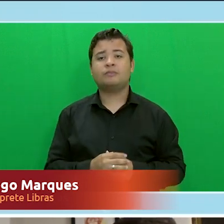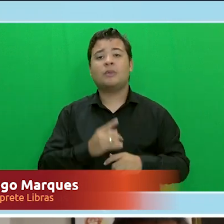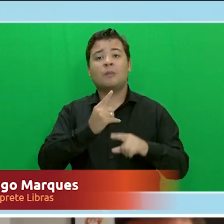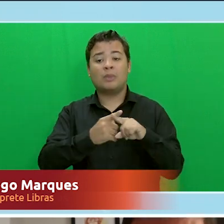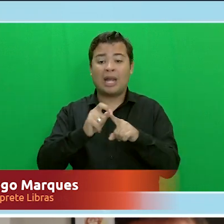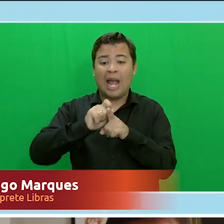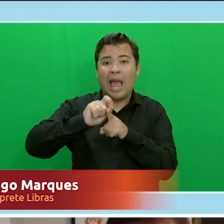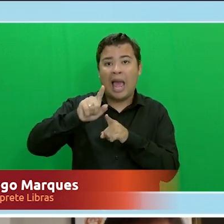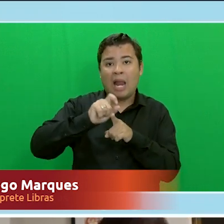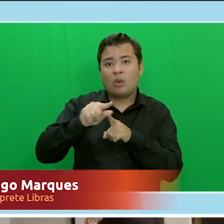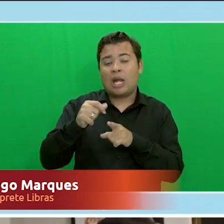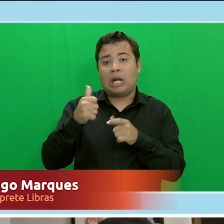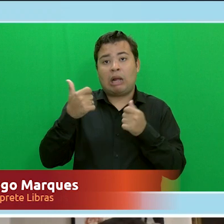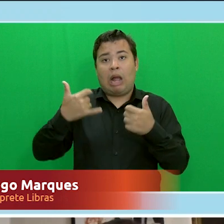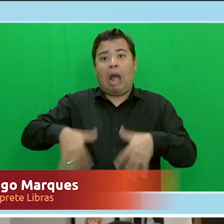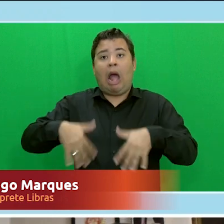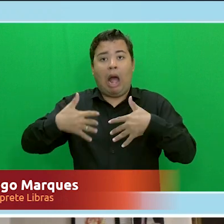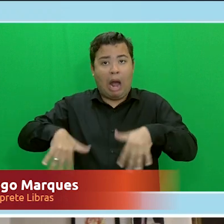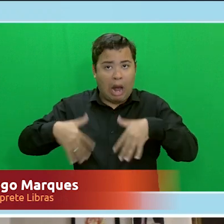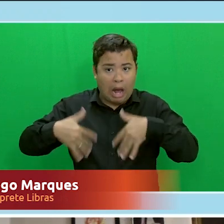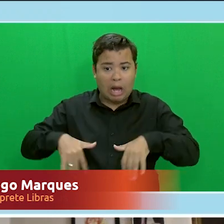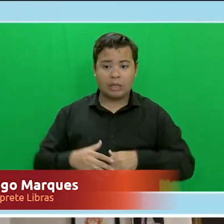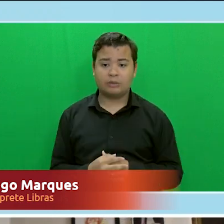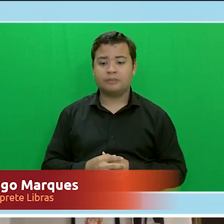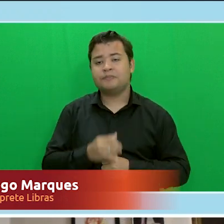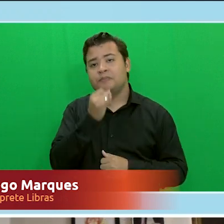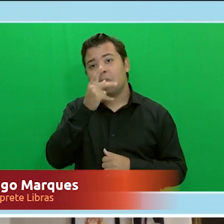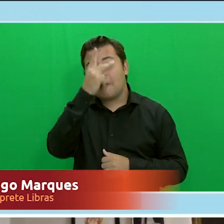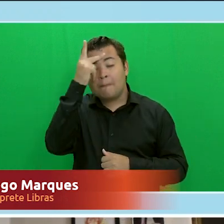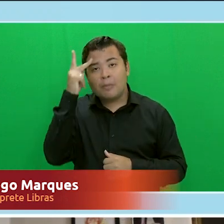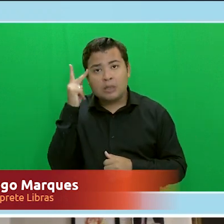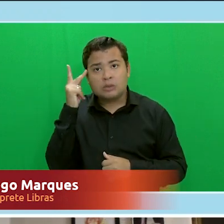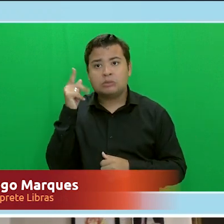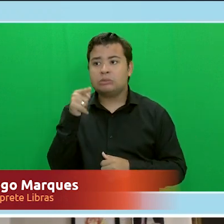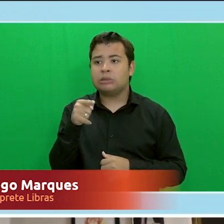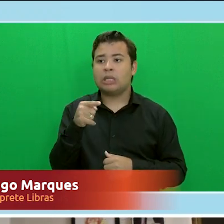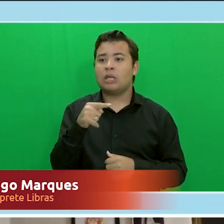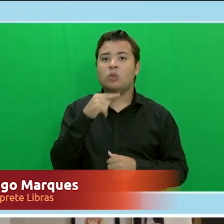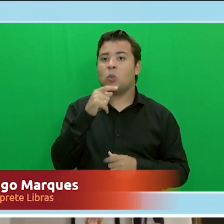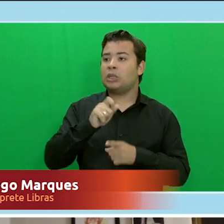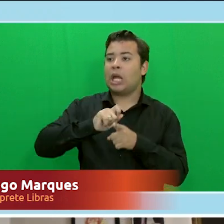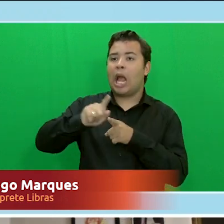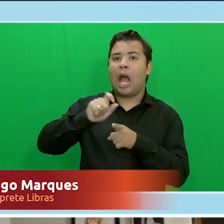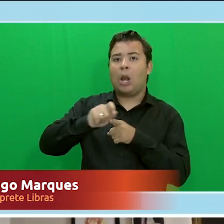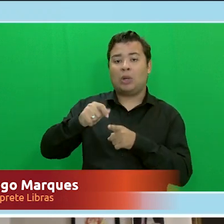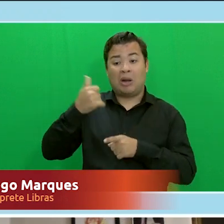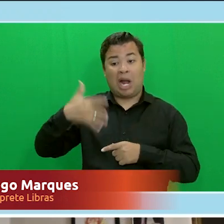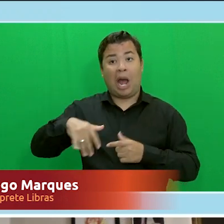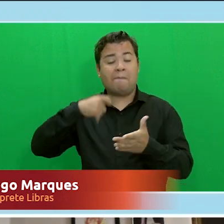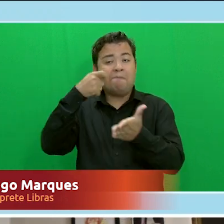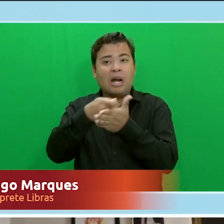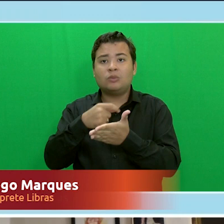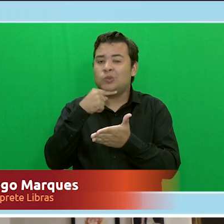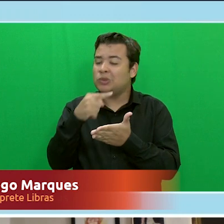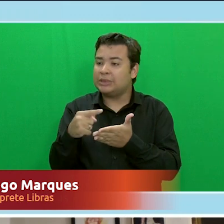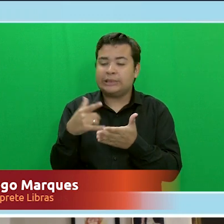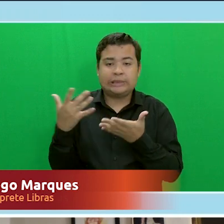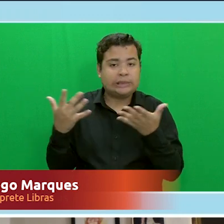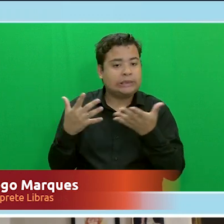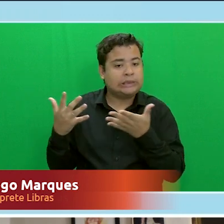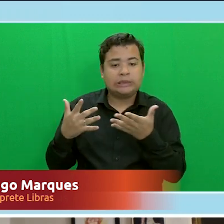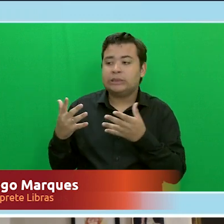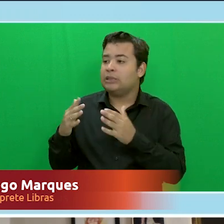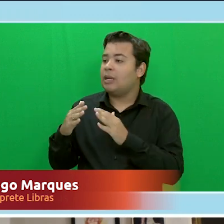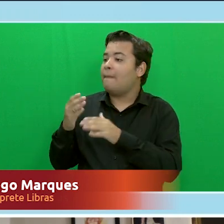os aluguéis vão ficar mais caros, né? Então, a pessoa que não consegue pagar um aluguel muito caro vai ter que sair de lá e mudar